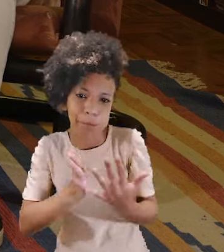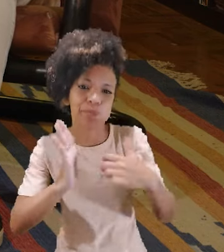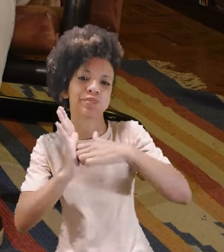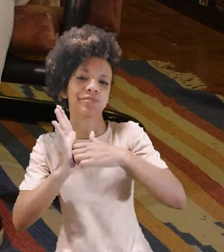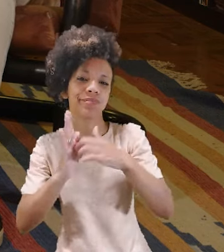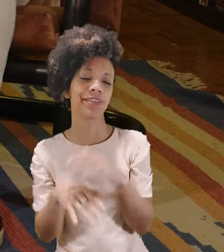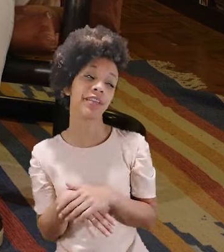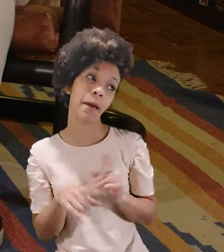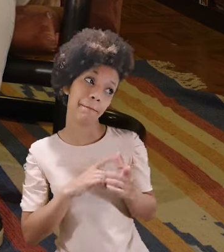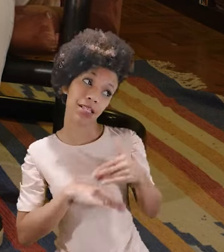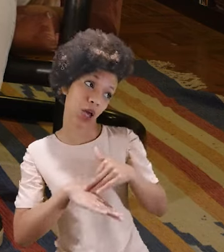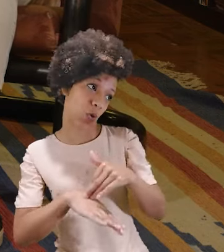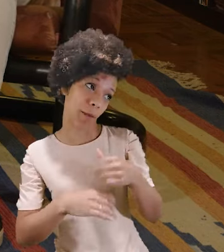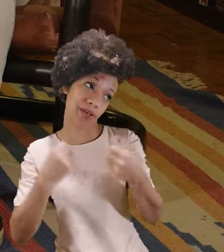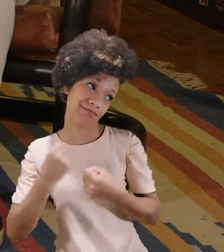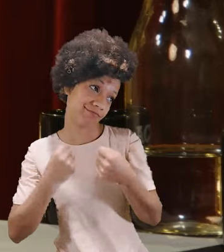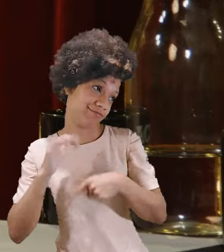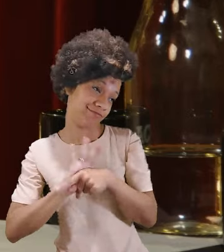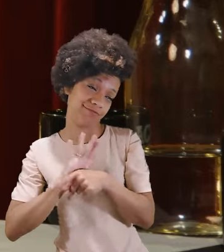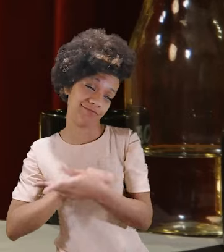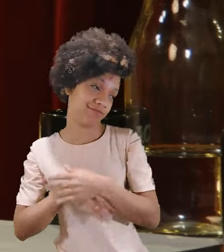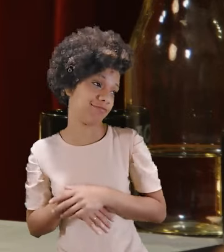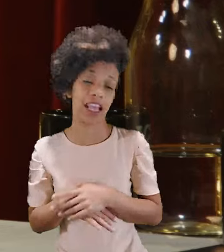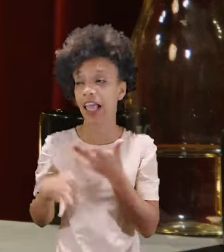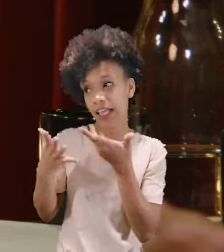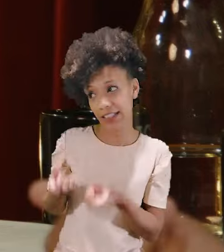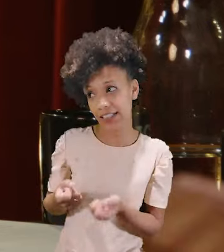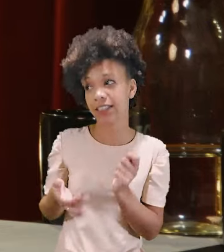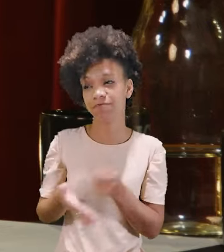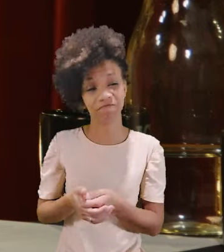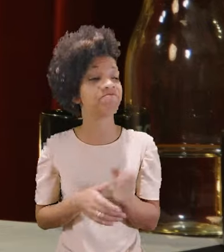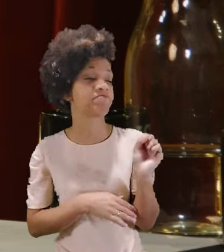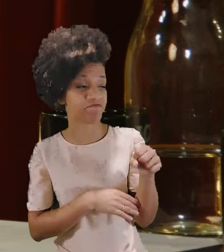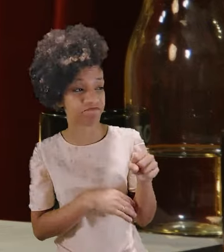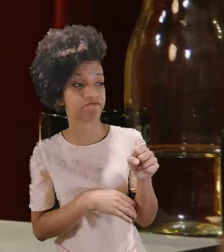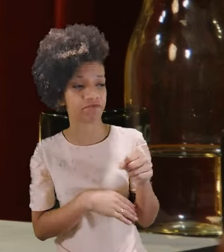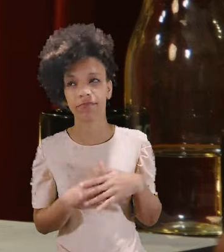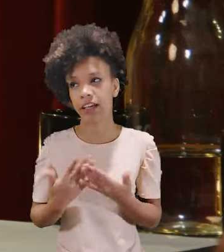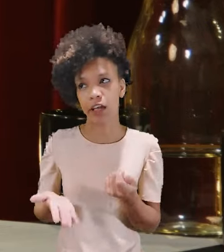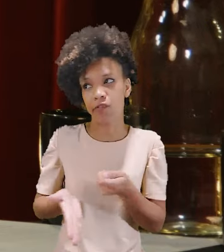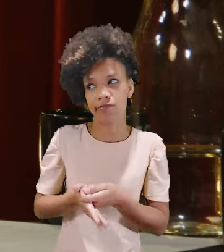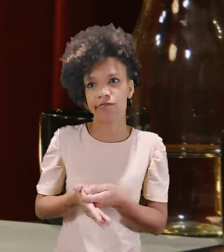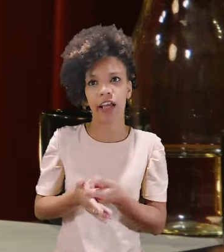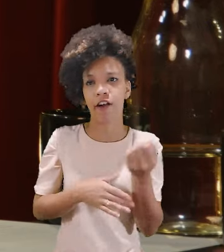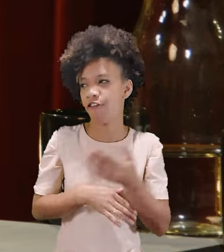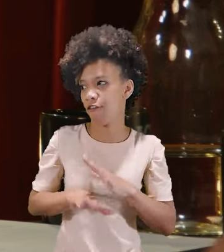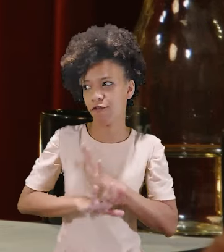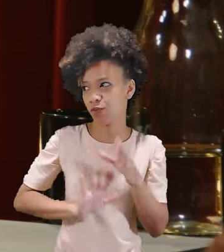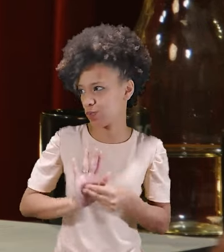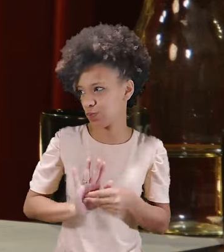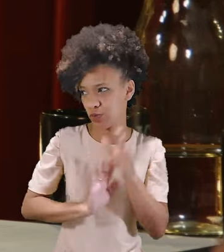carga exatamente mas aí foi culpa dos pilotos eu acho entendeu sim aqui porque eu tô para uma decisão o ferro a